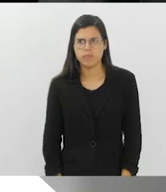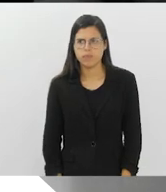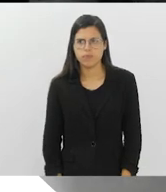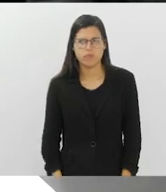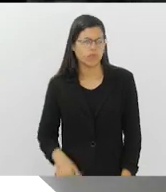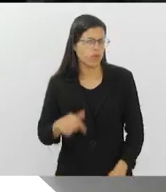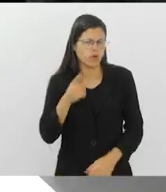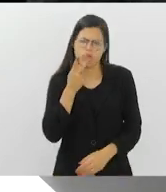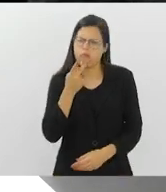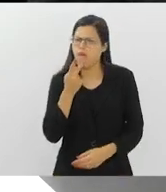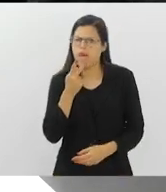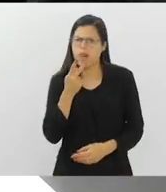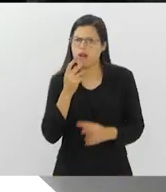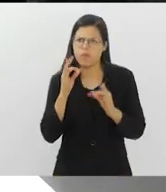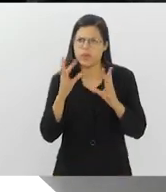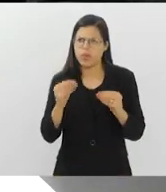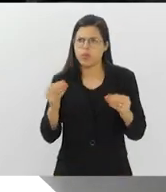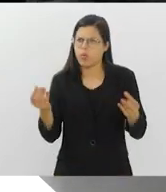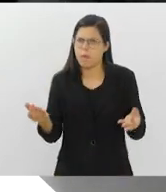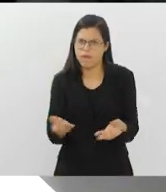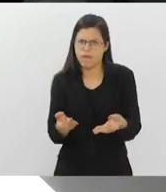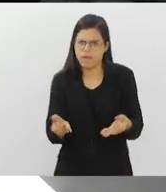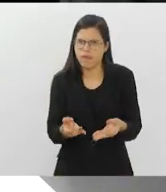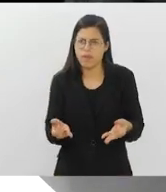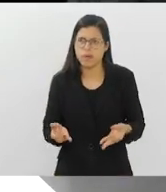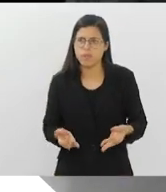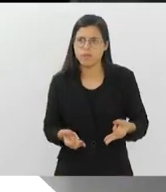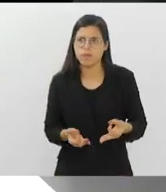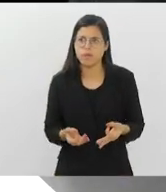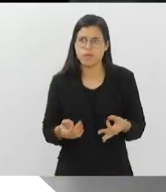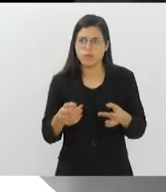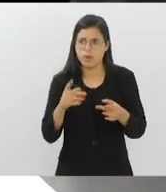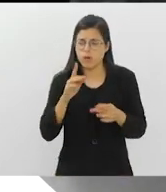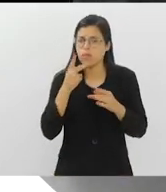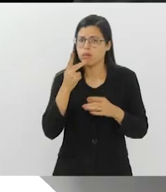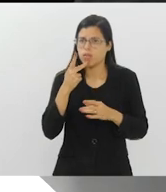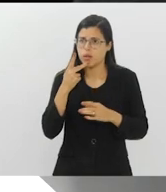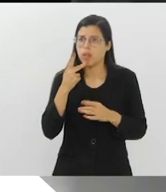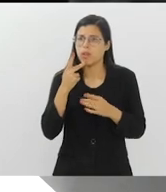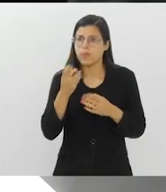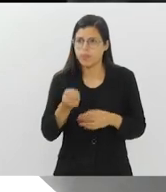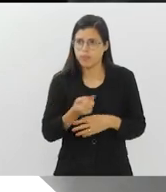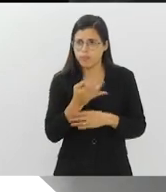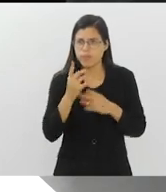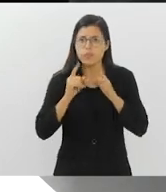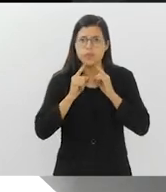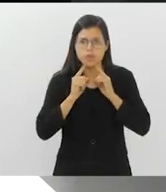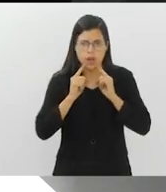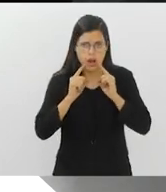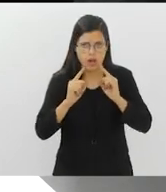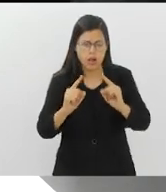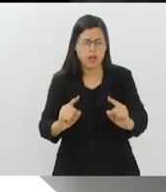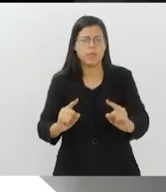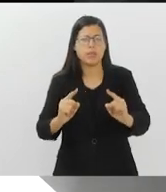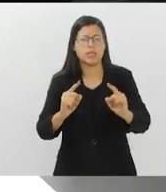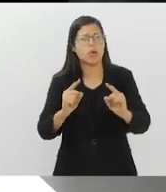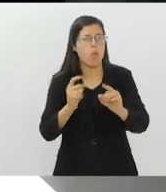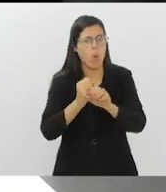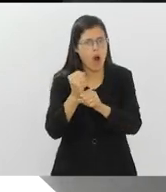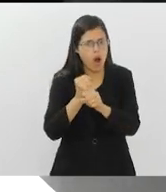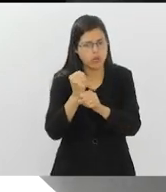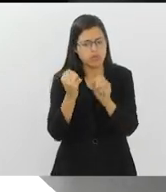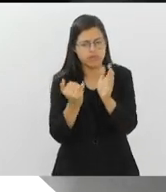senhor ouviu falando isso. Inclusive, mencionei que o número de reclamações vem aumentando ano após ano. No ano passado,